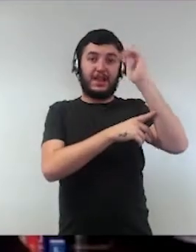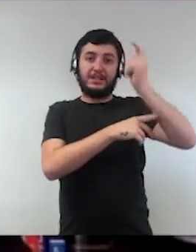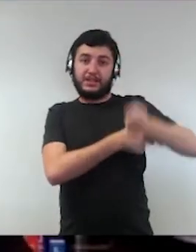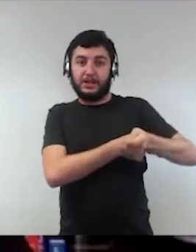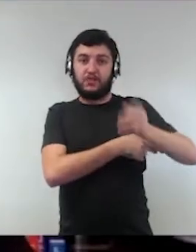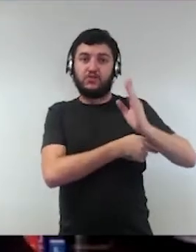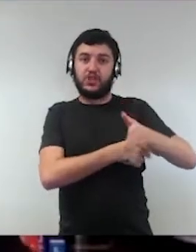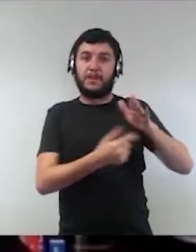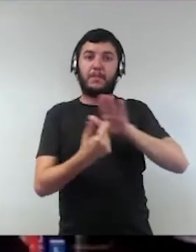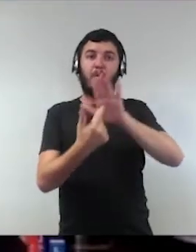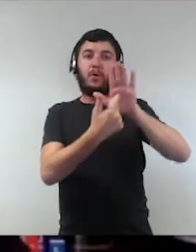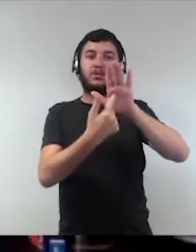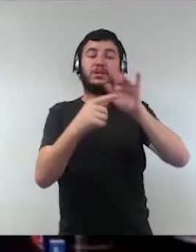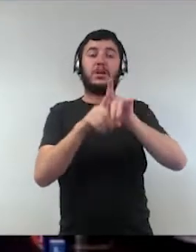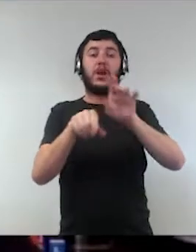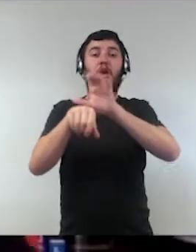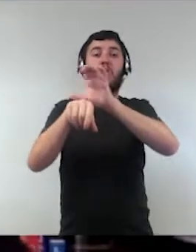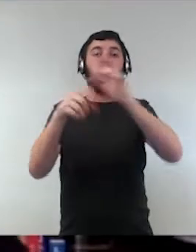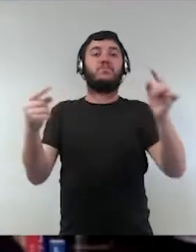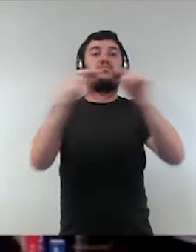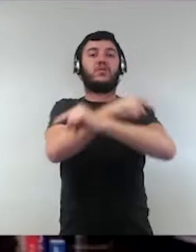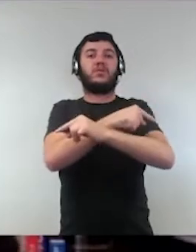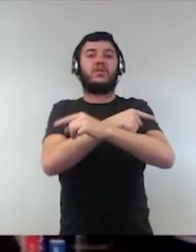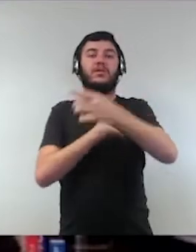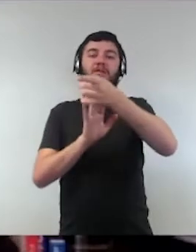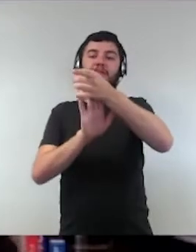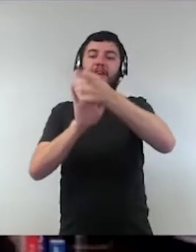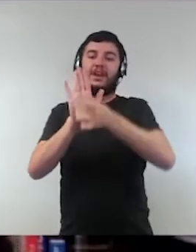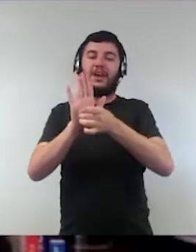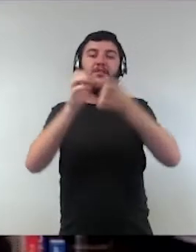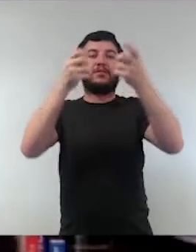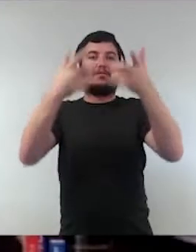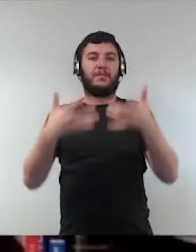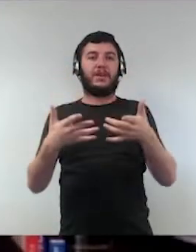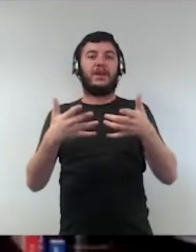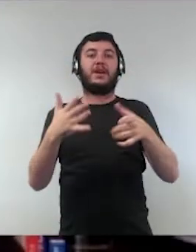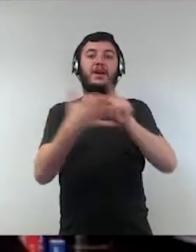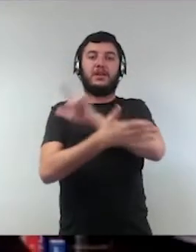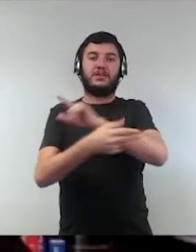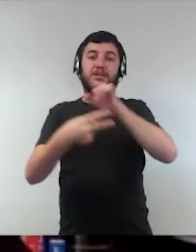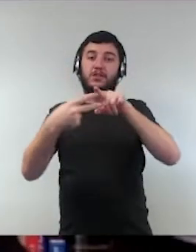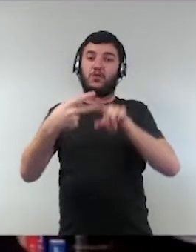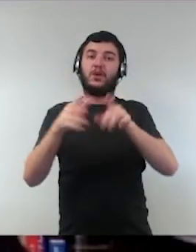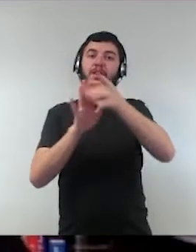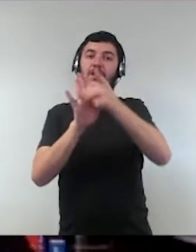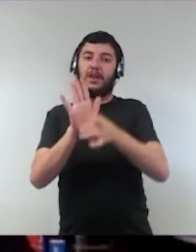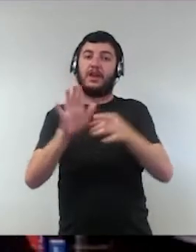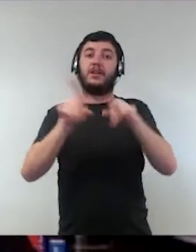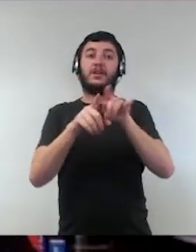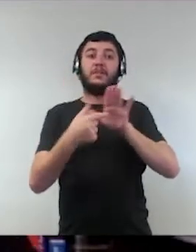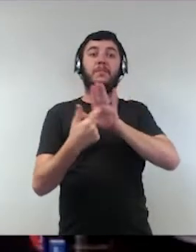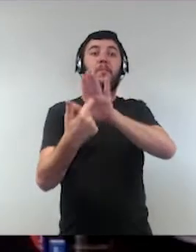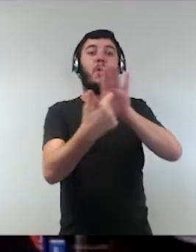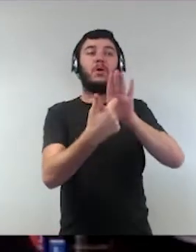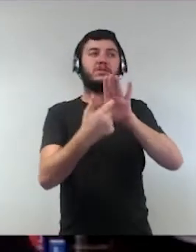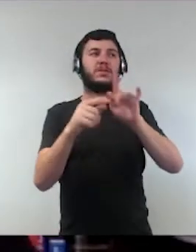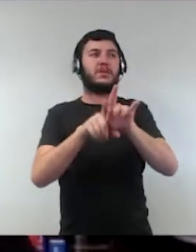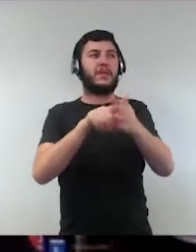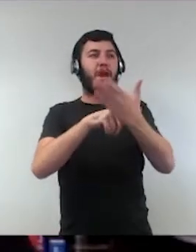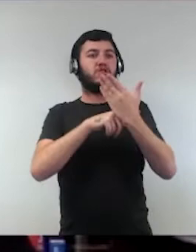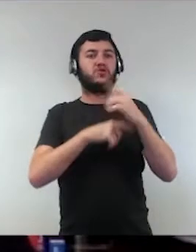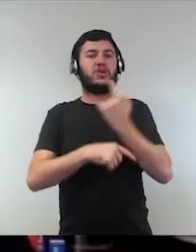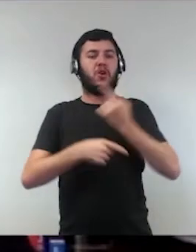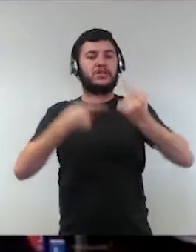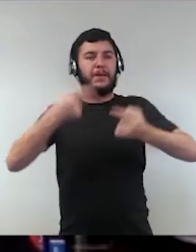da inconstitucionalidade desse tipo de decreto que eu mencionei, e também trazer uma reflexão sobre